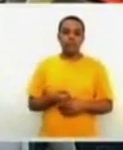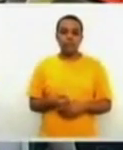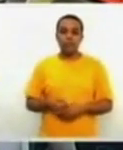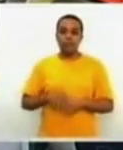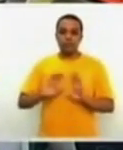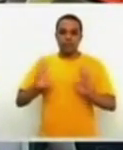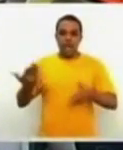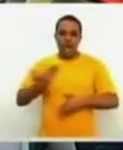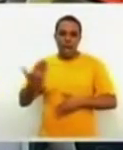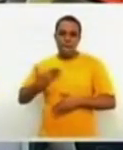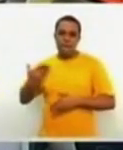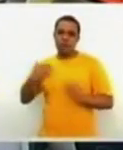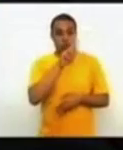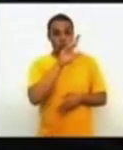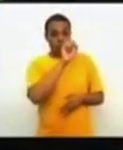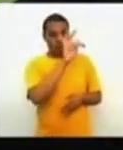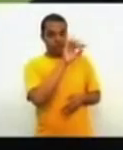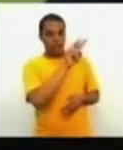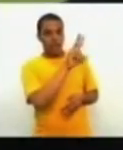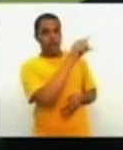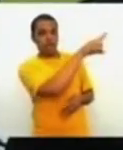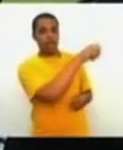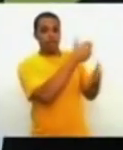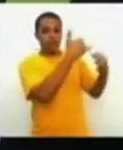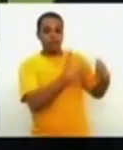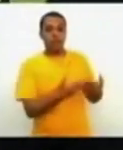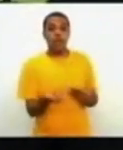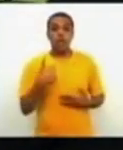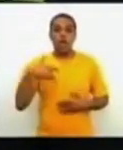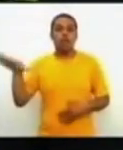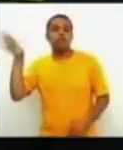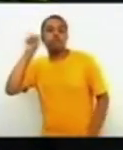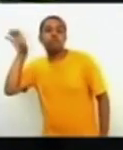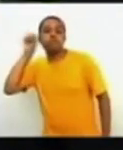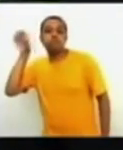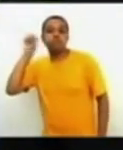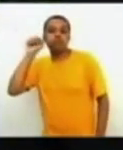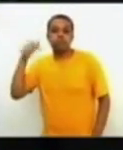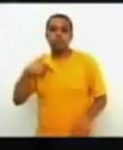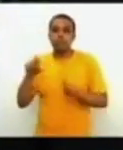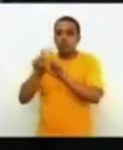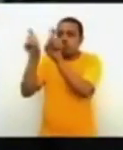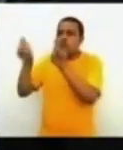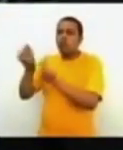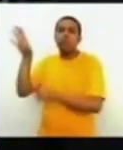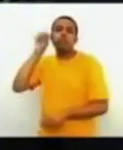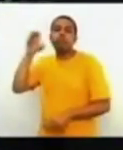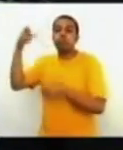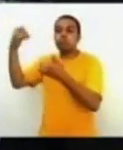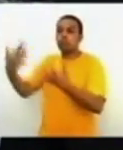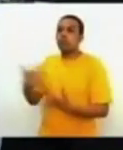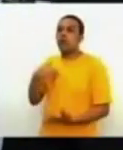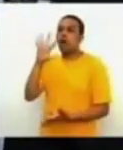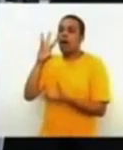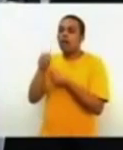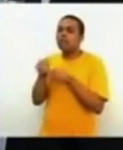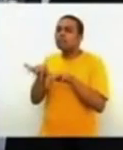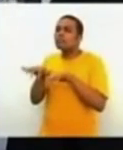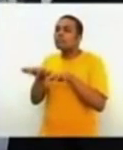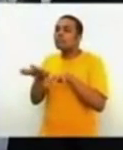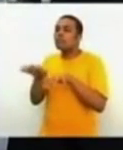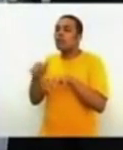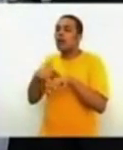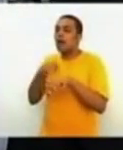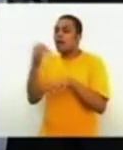traz os amigos para jogar, joga online. Eu me baseio nos sons e no que ele vai falando, o copiloto que eles chamam. Que é, ele